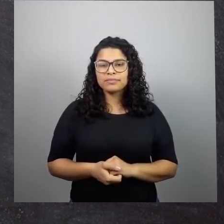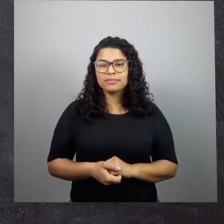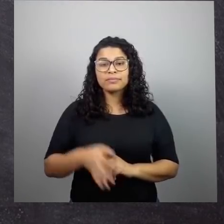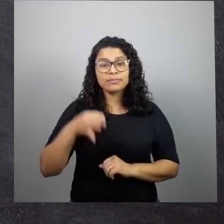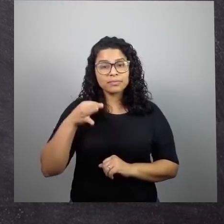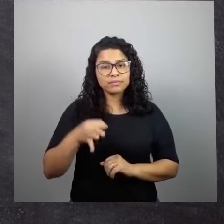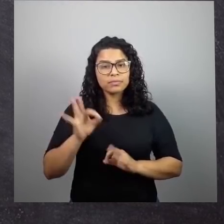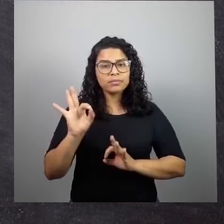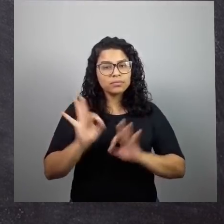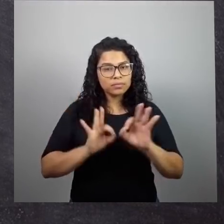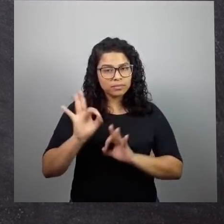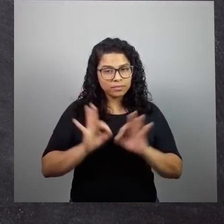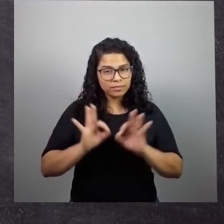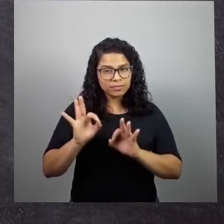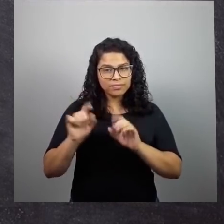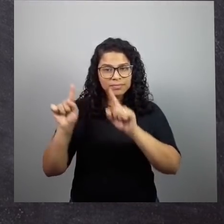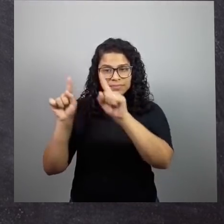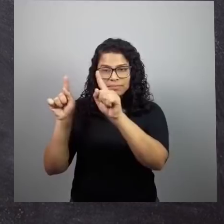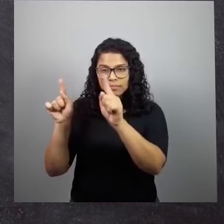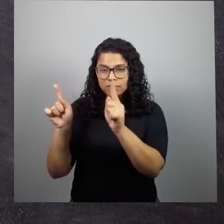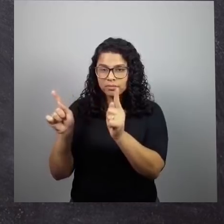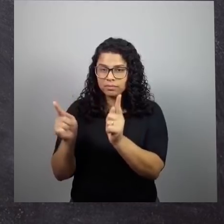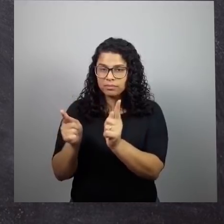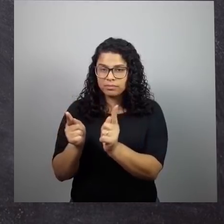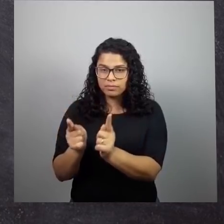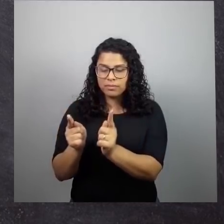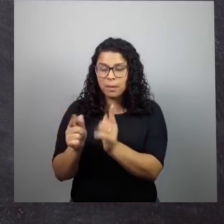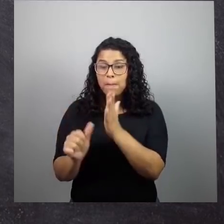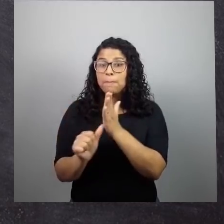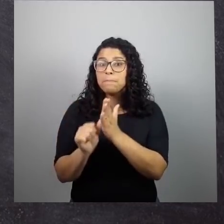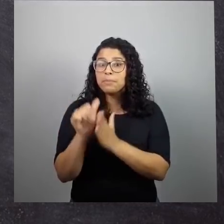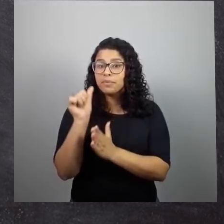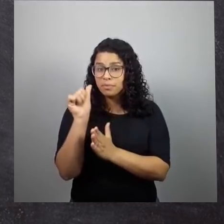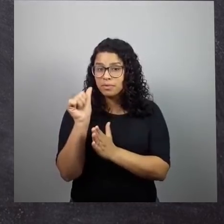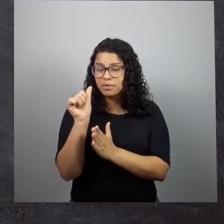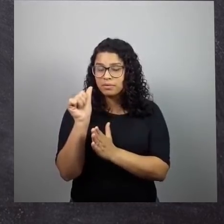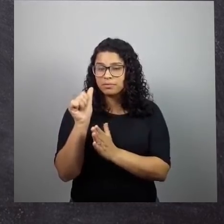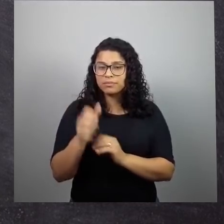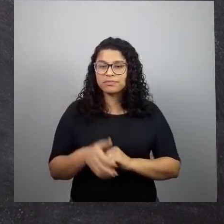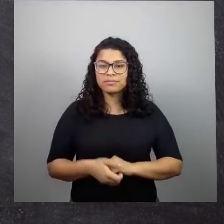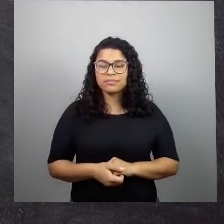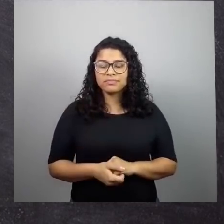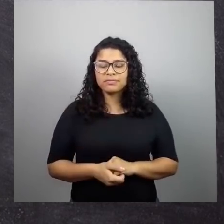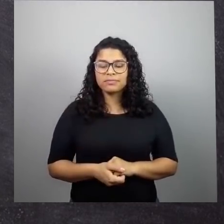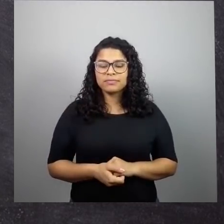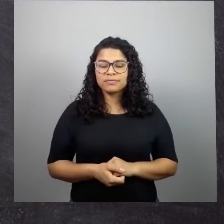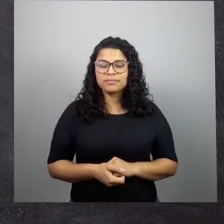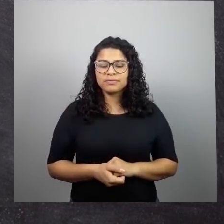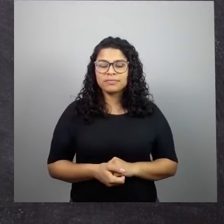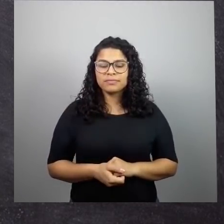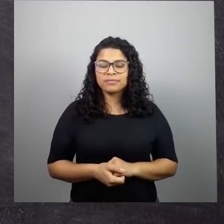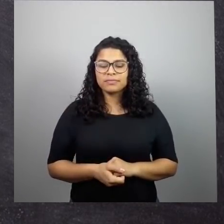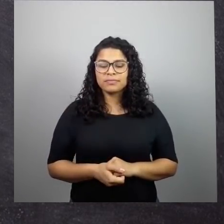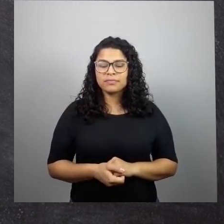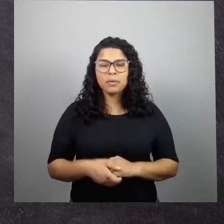Deixamos aqui bem certinho, né? Para saber que temos que fazer isso primeiro aqui em parênteses.